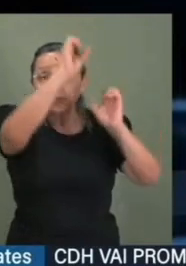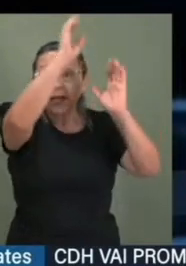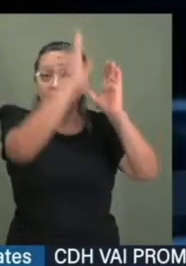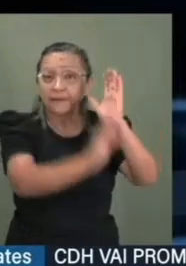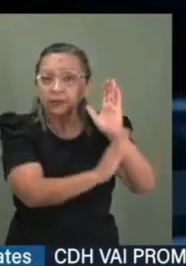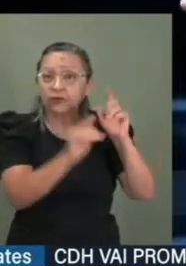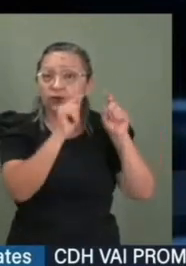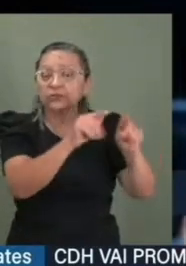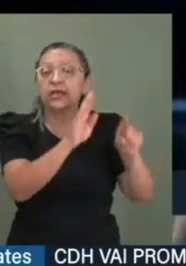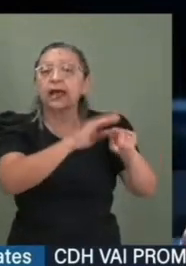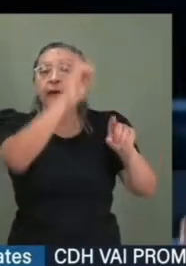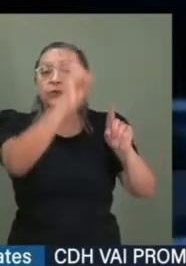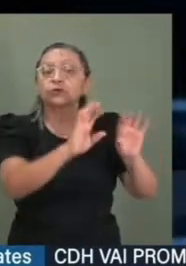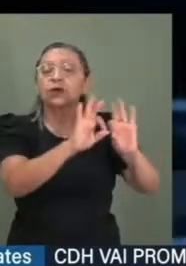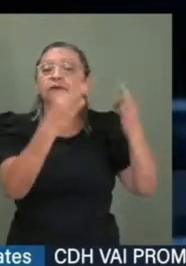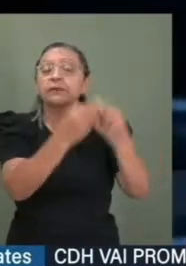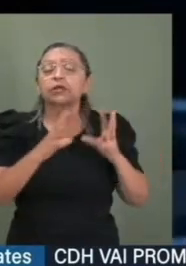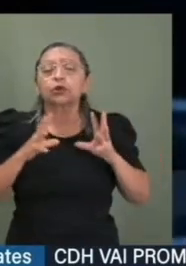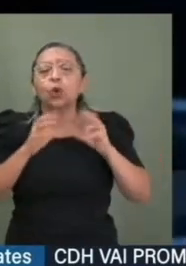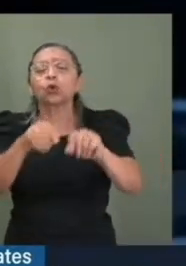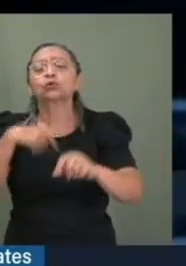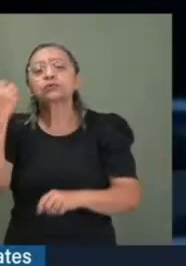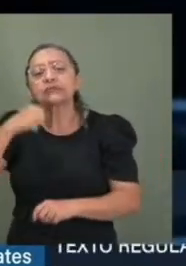e que abençoe todos